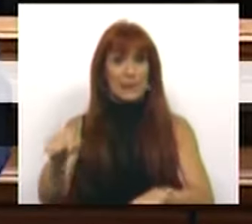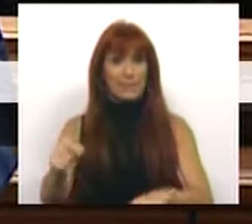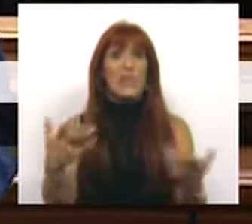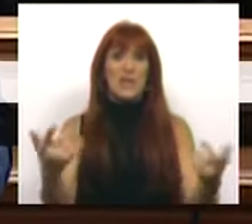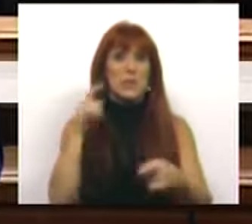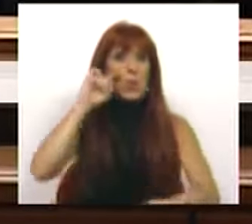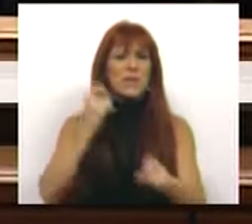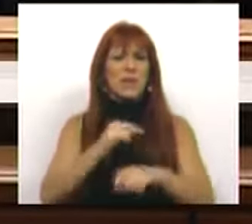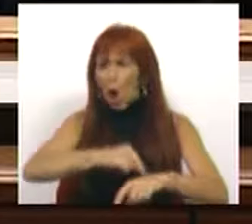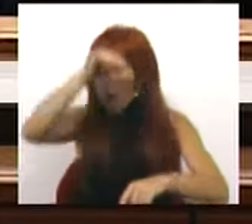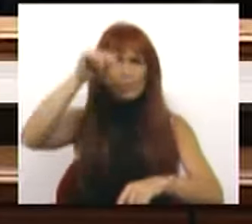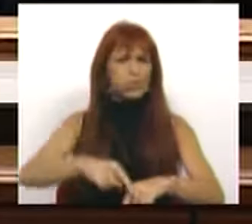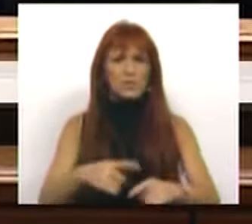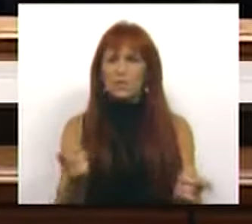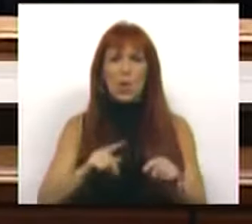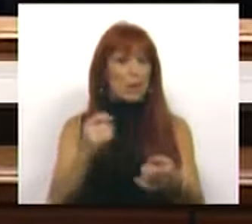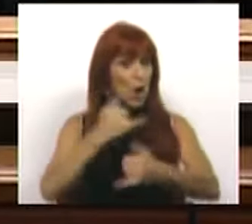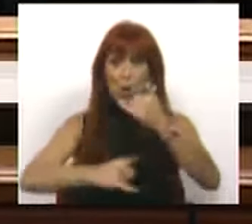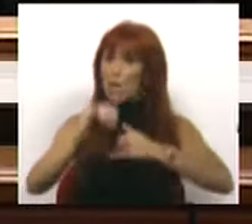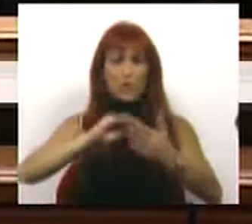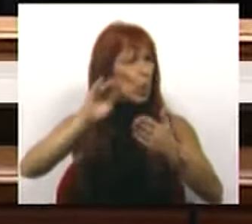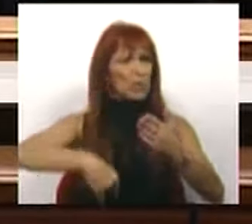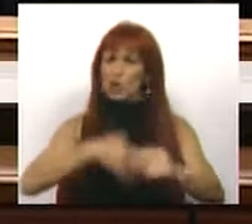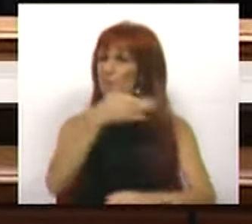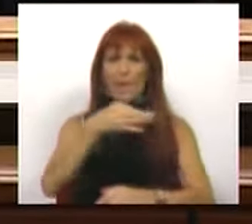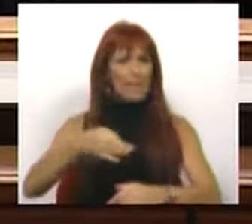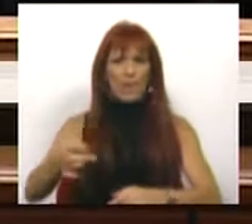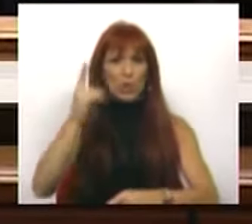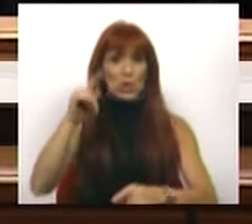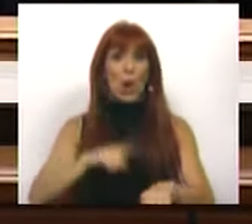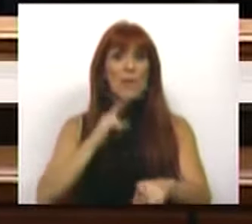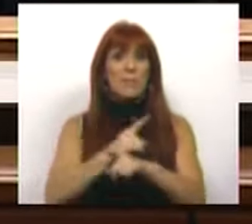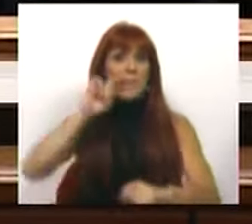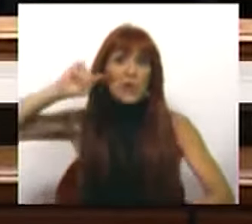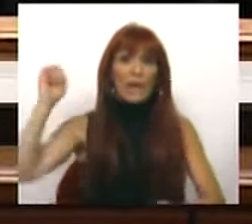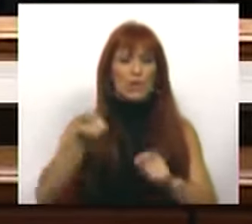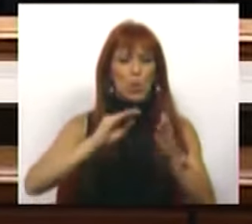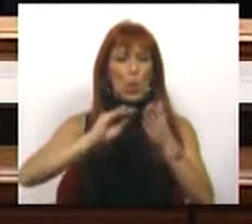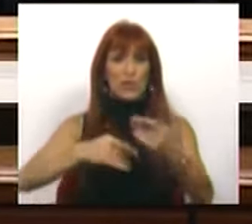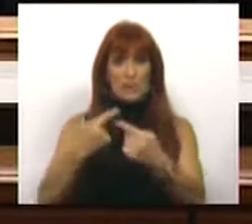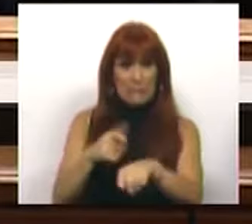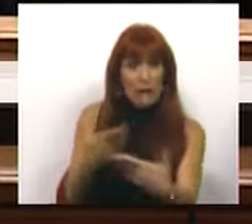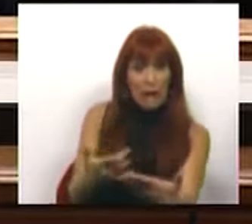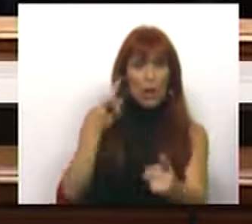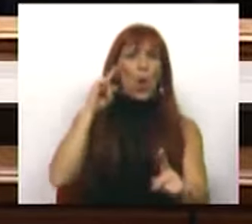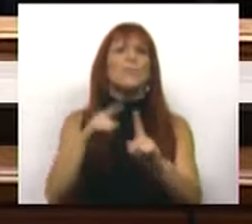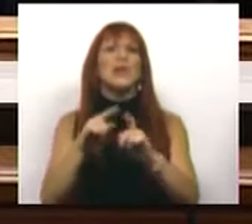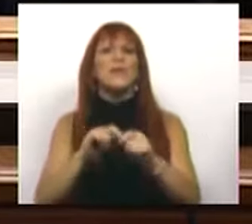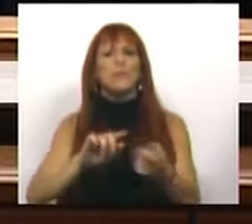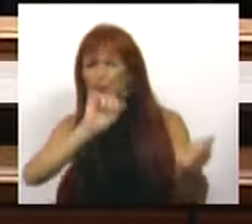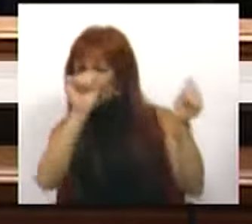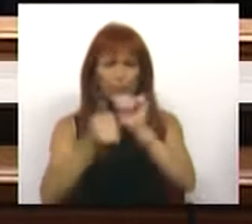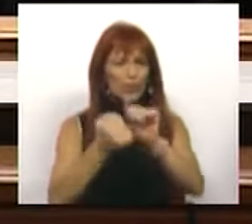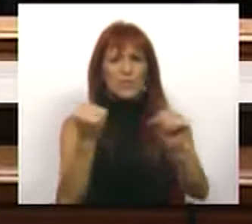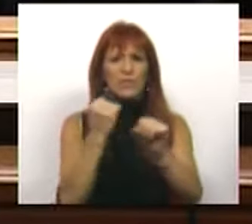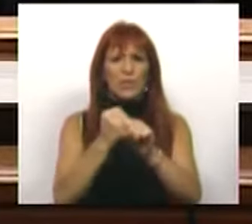Isto exige, no imediato, a não renovação dos contratos de PPPs, a par da revisão dos contratos existentes, com o objetivo da reversão dos